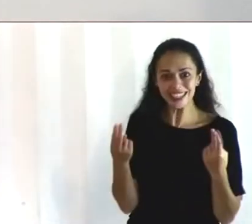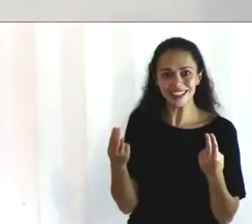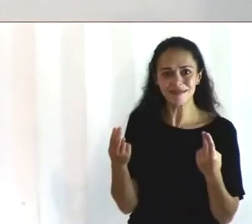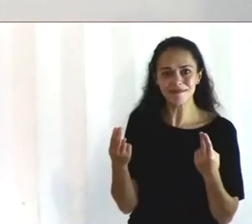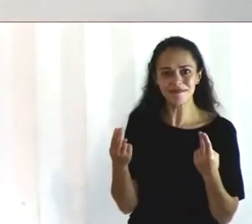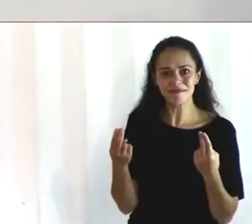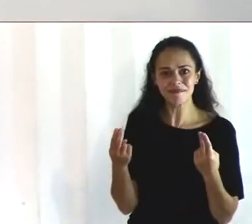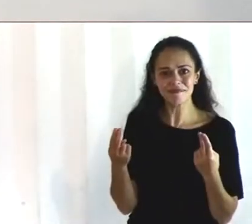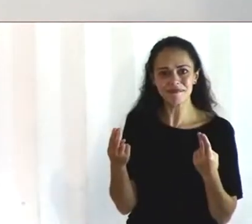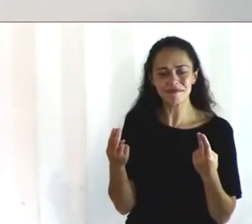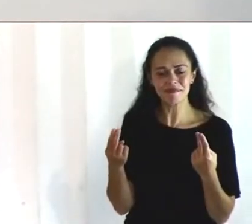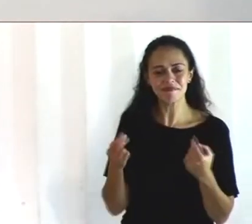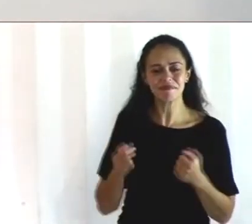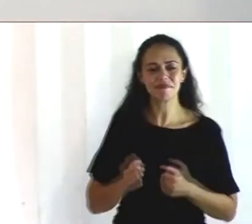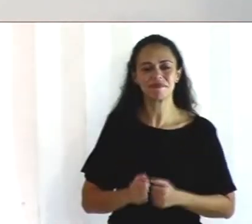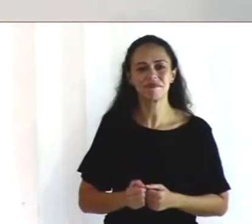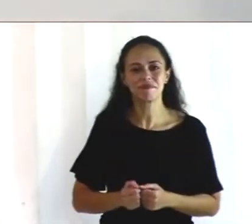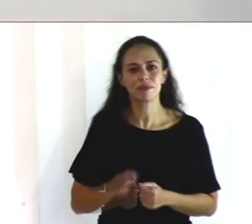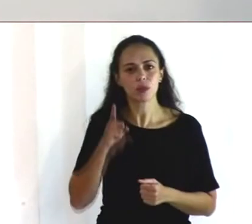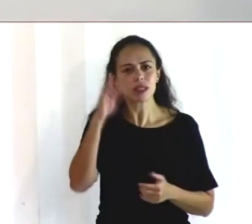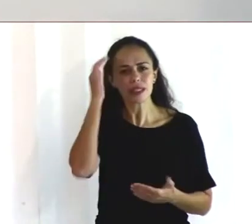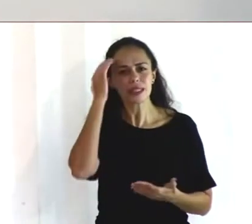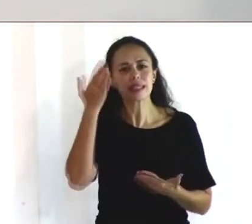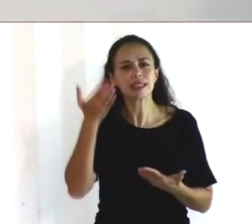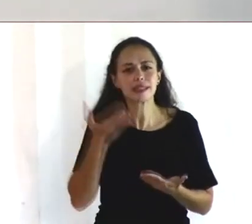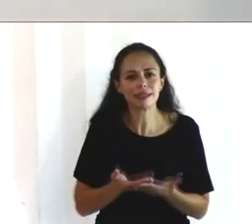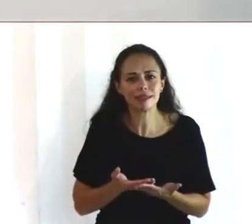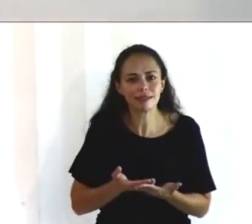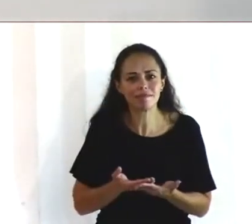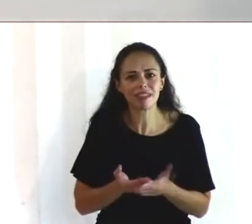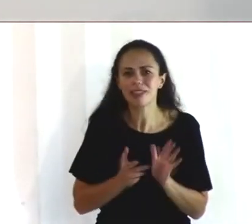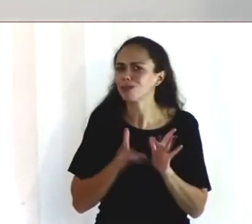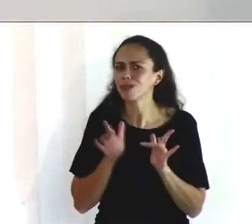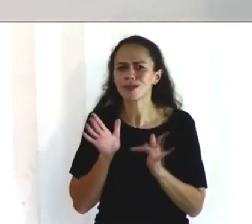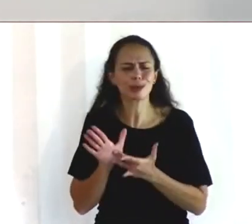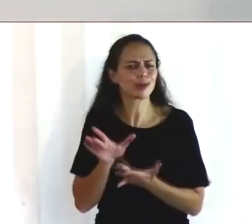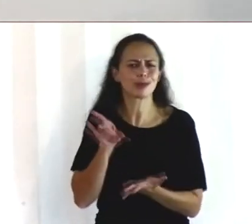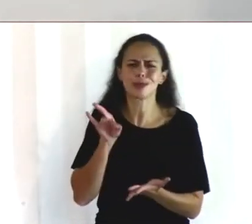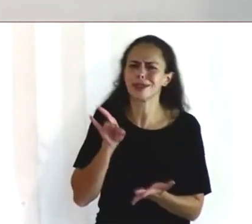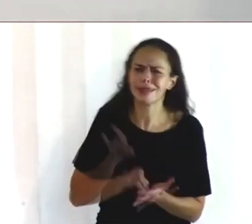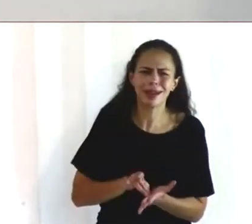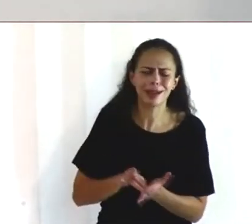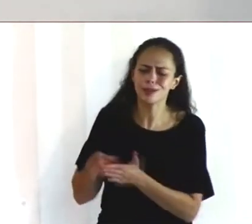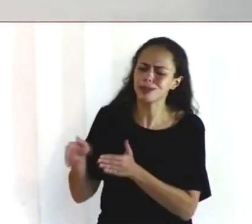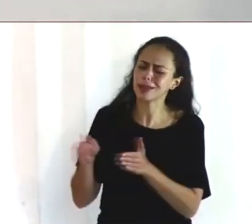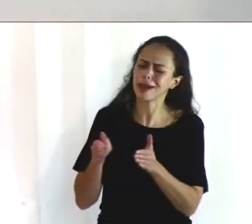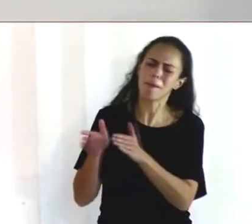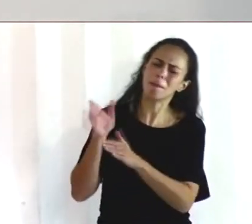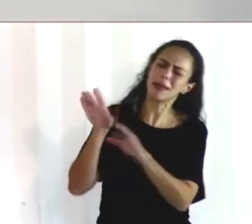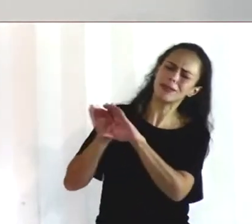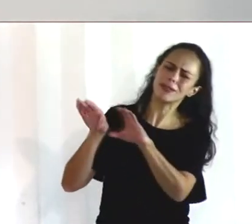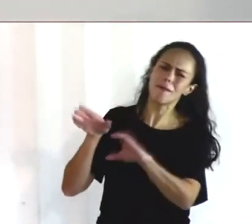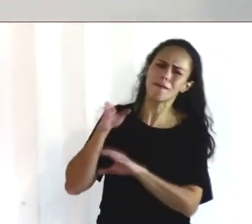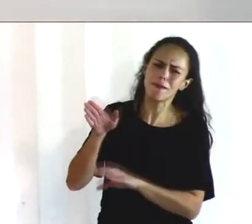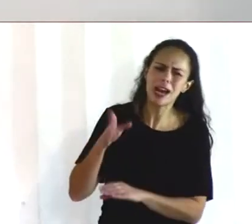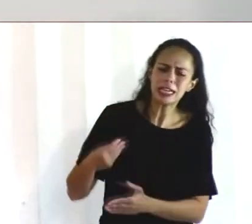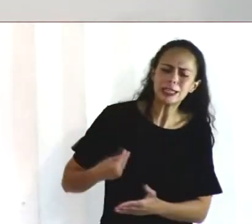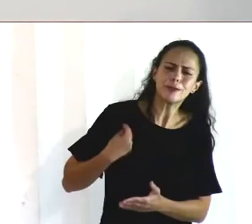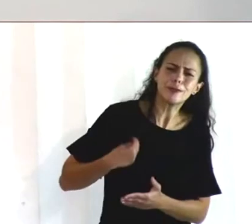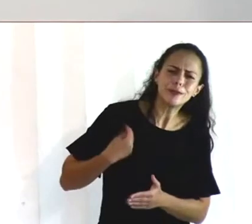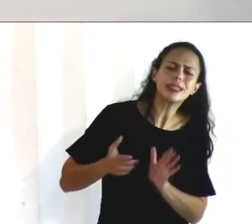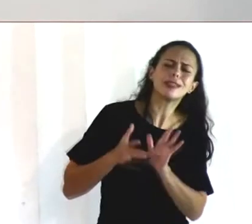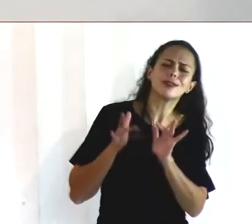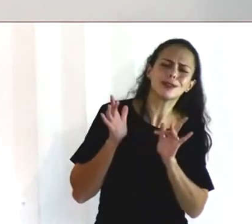isso a vocês. Creia que o Senhor Jesus é o caminho, é a verdade e é a vida, porque a presença do